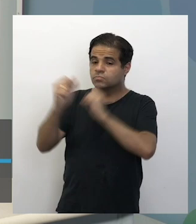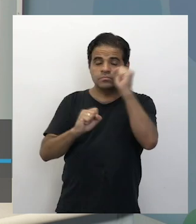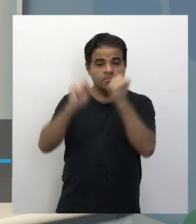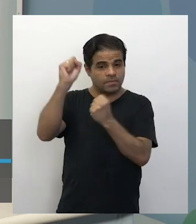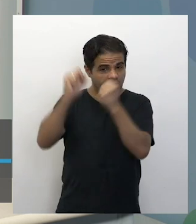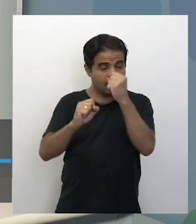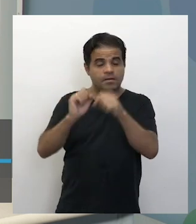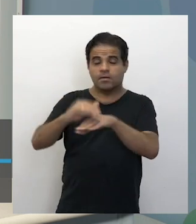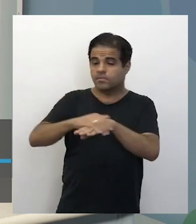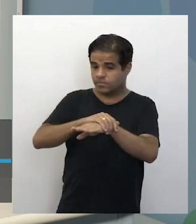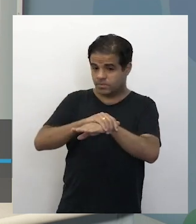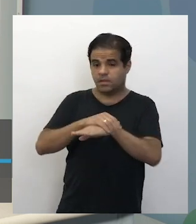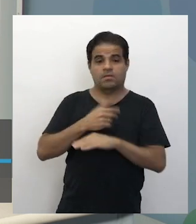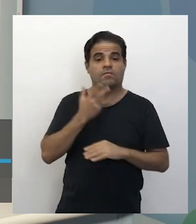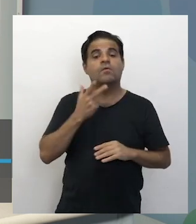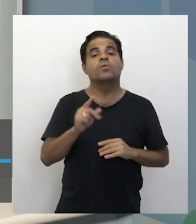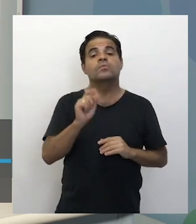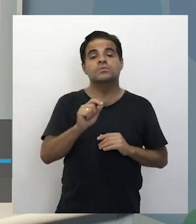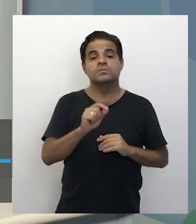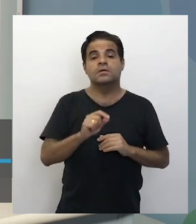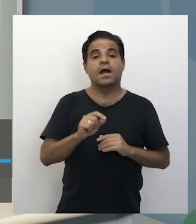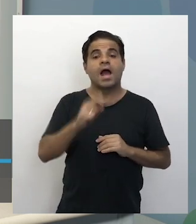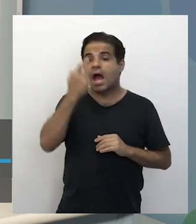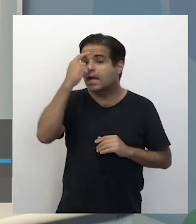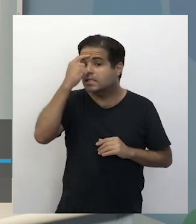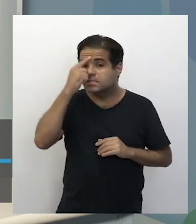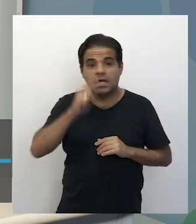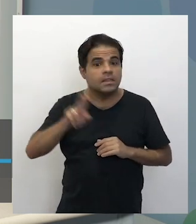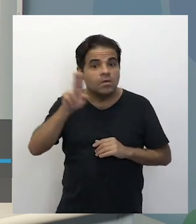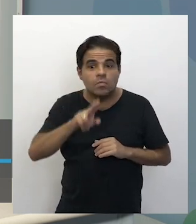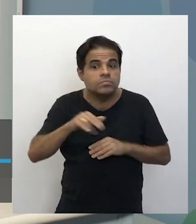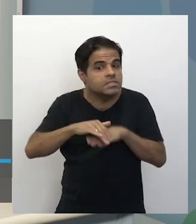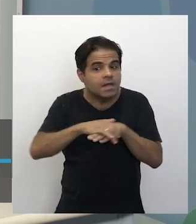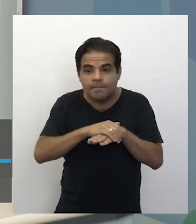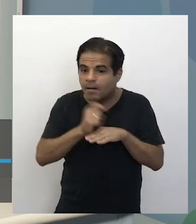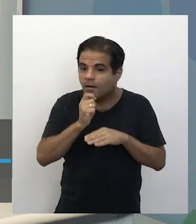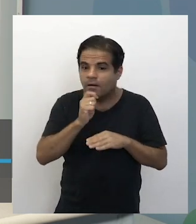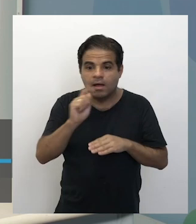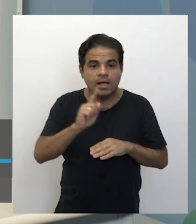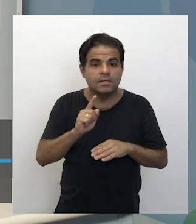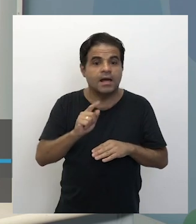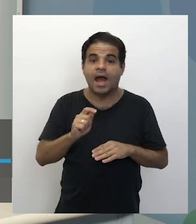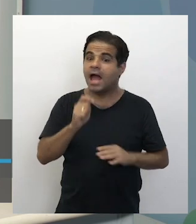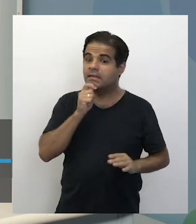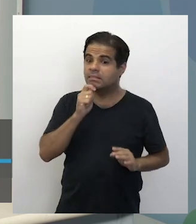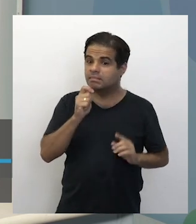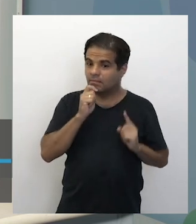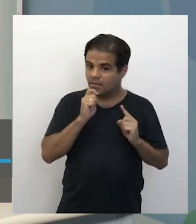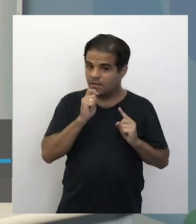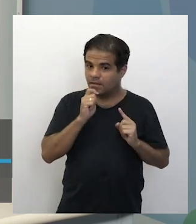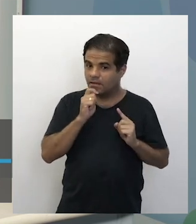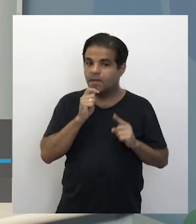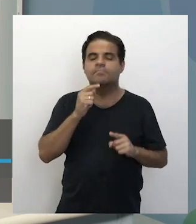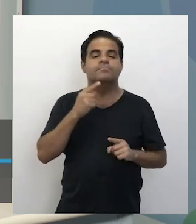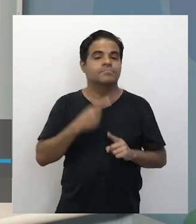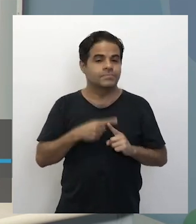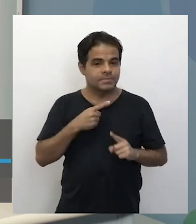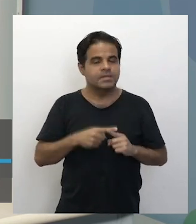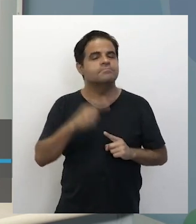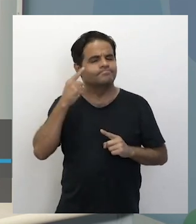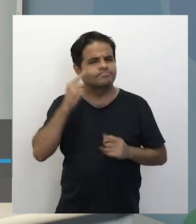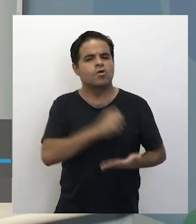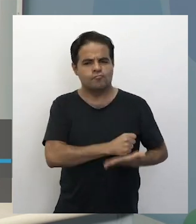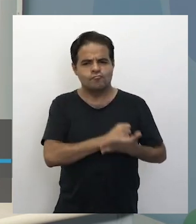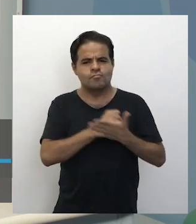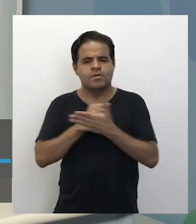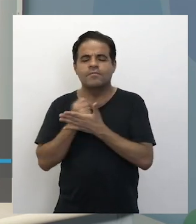de sapatos e disse assim, a Índia não usa sapato ainda, porque com certeza ele ia levar um